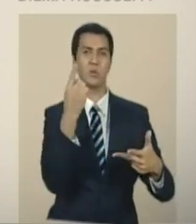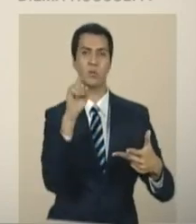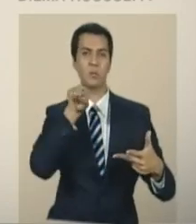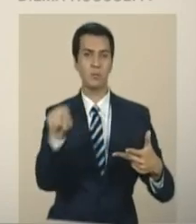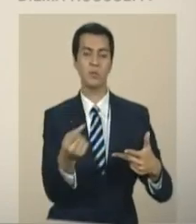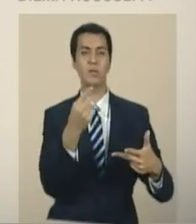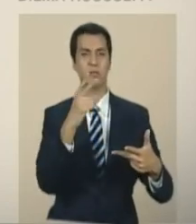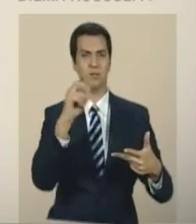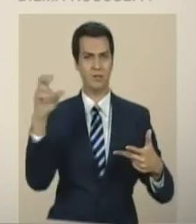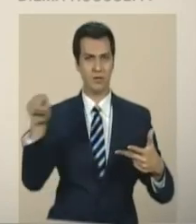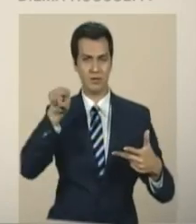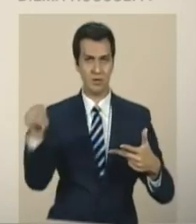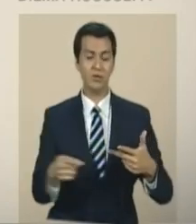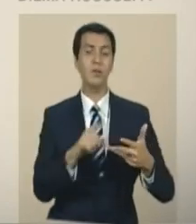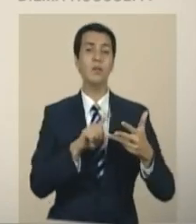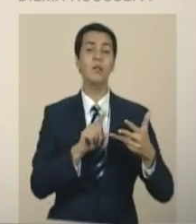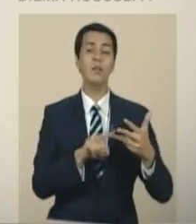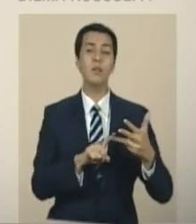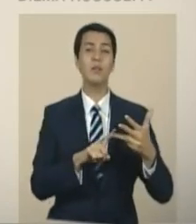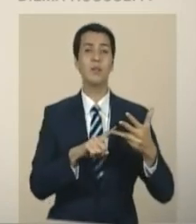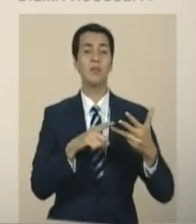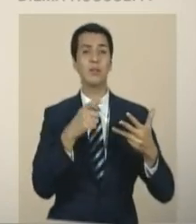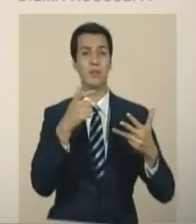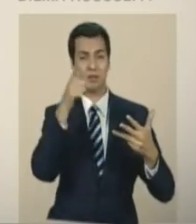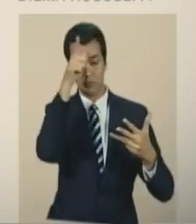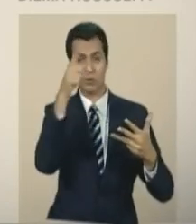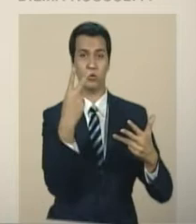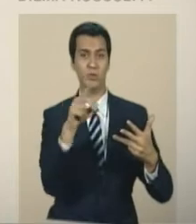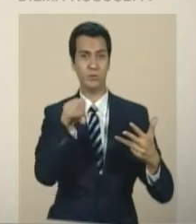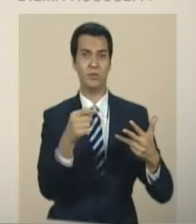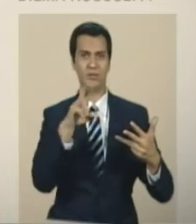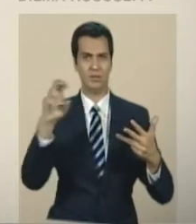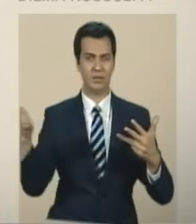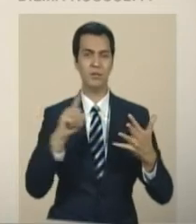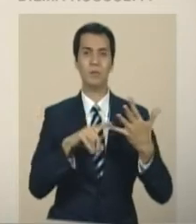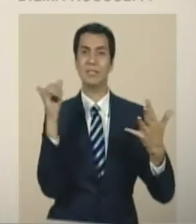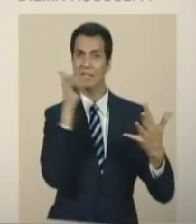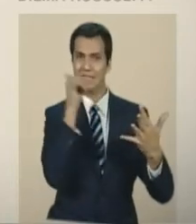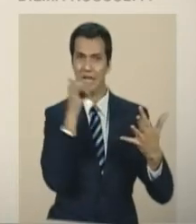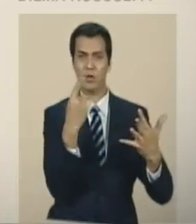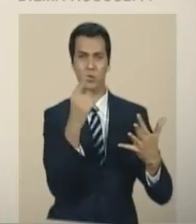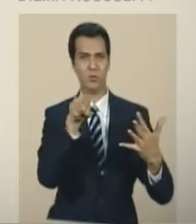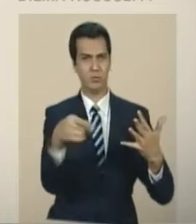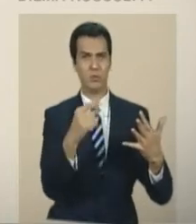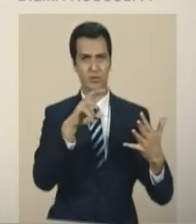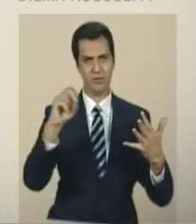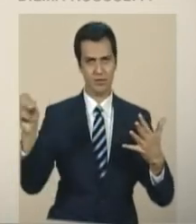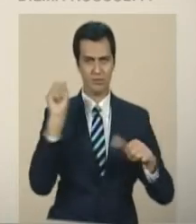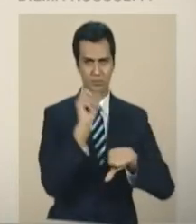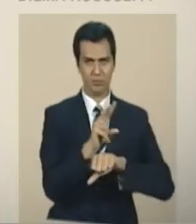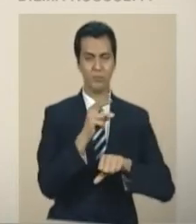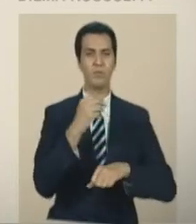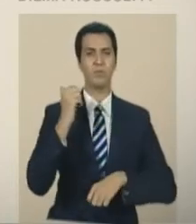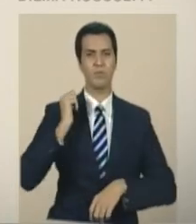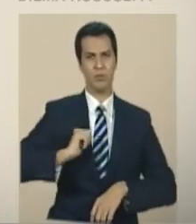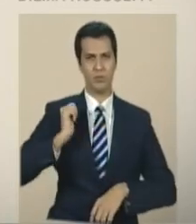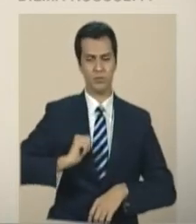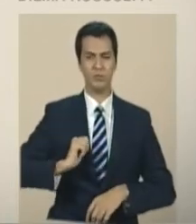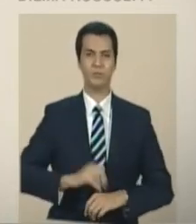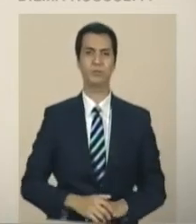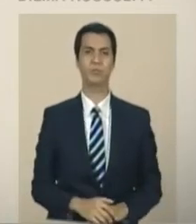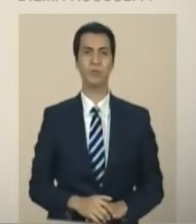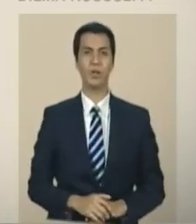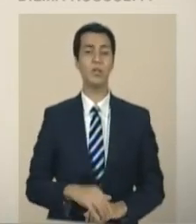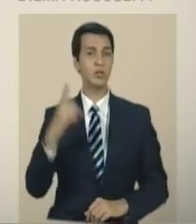e para o Reino Unido 2.500 já para Itália serão 1.500 as forças no dia dois de Janeiro